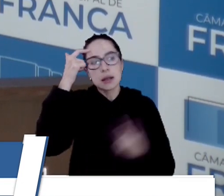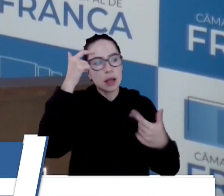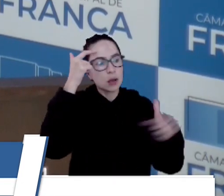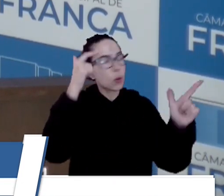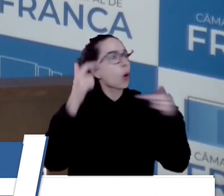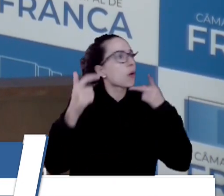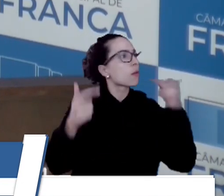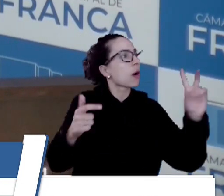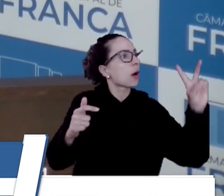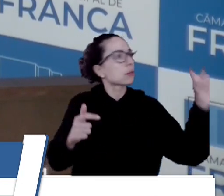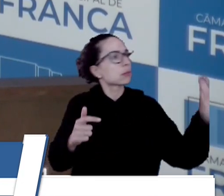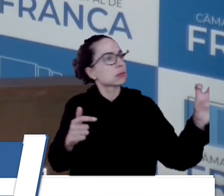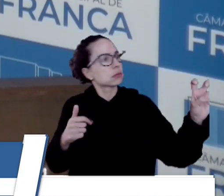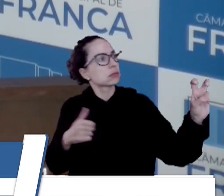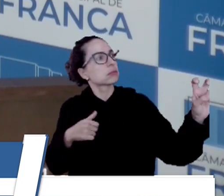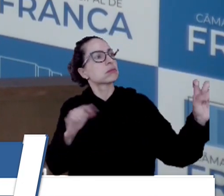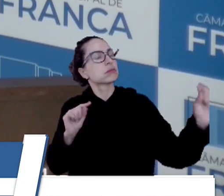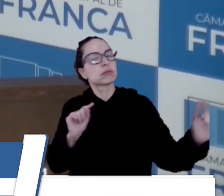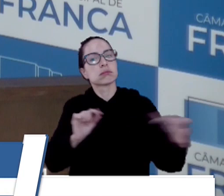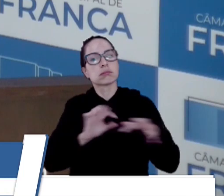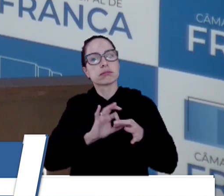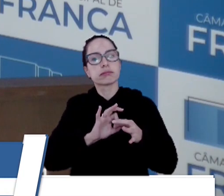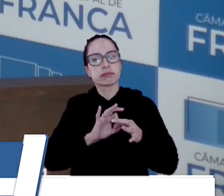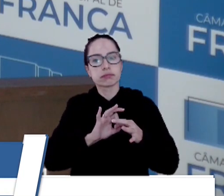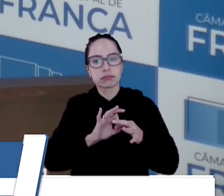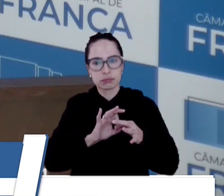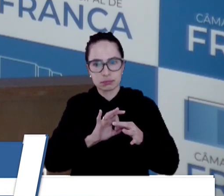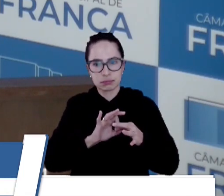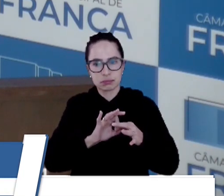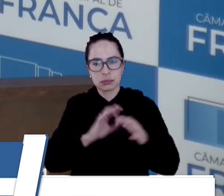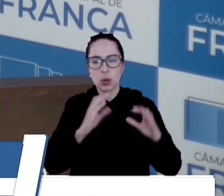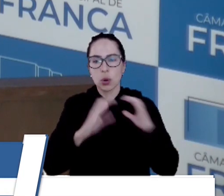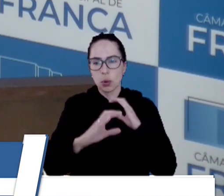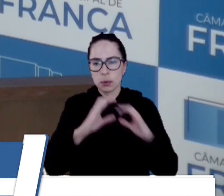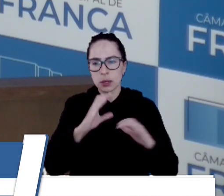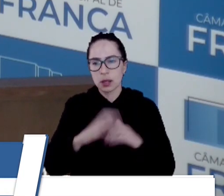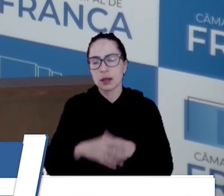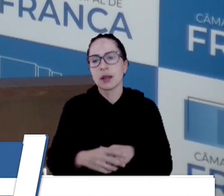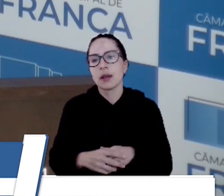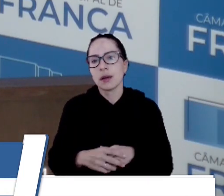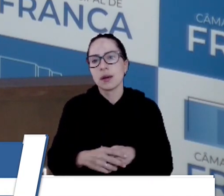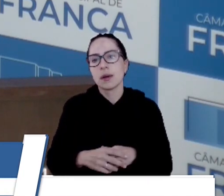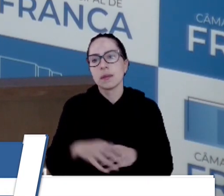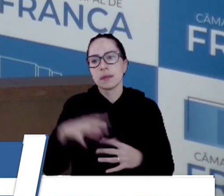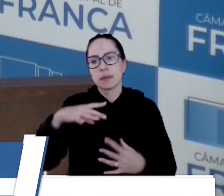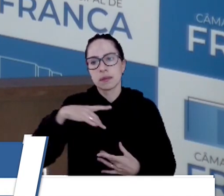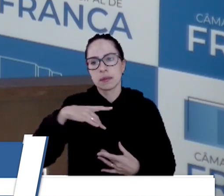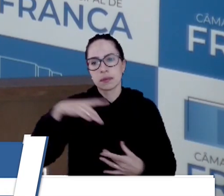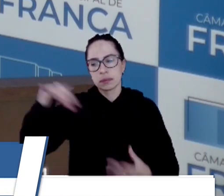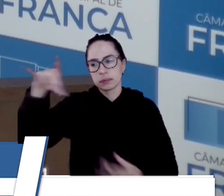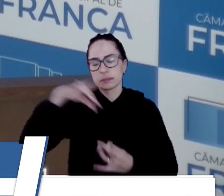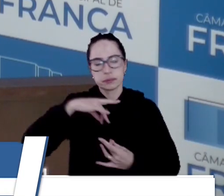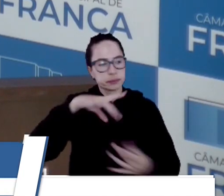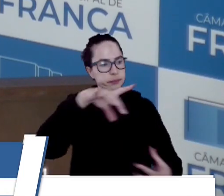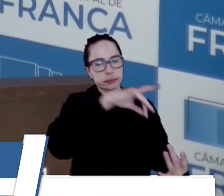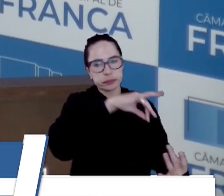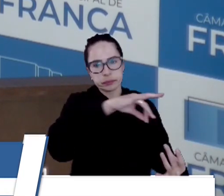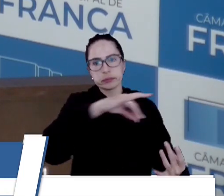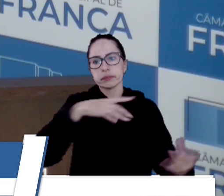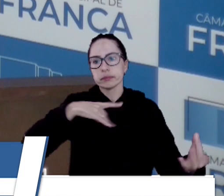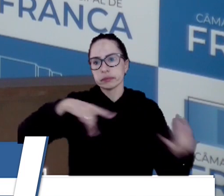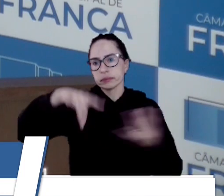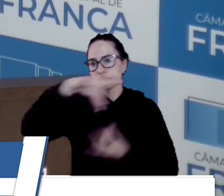sobre o assunto, ali está acontecendo uma comunicação espiritual, de encarnado para encarnado e de desencarnado para